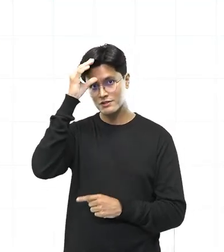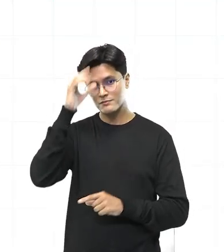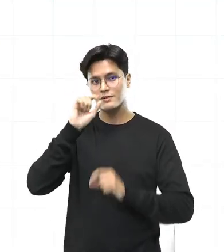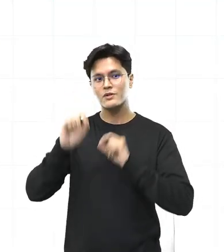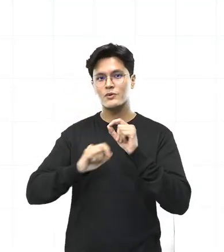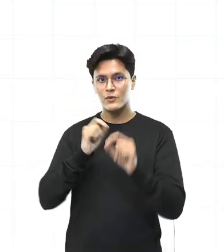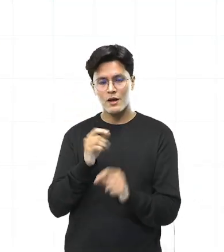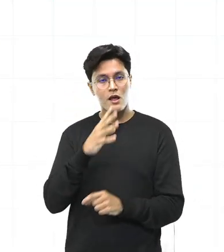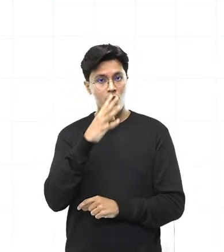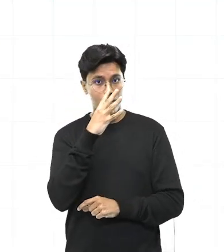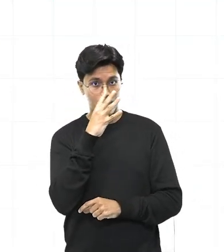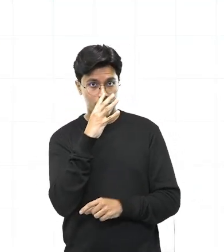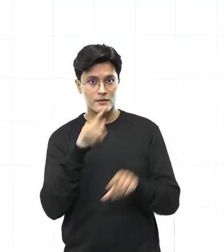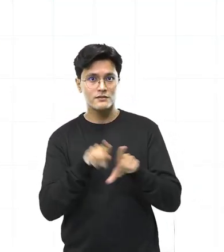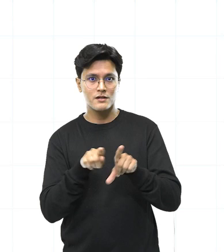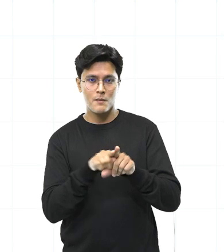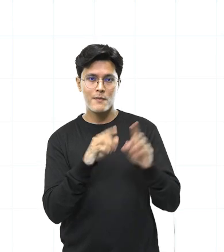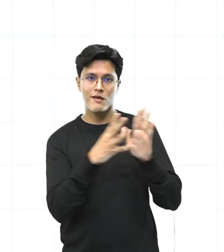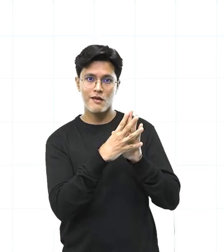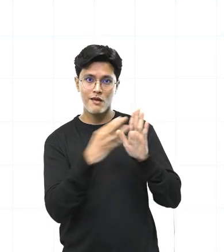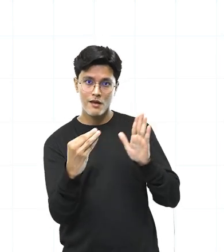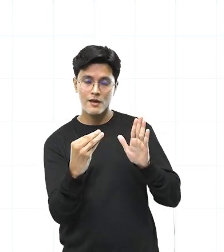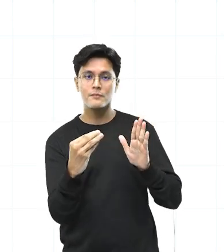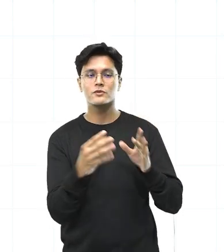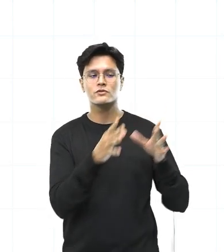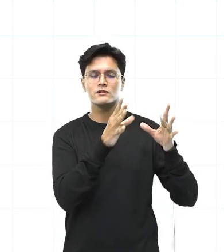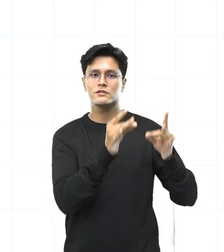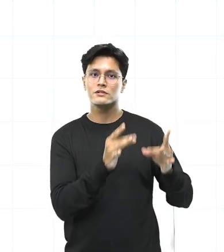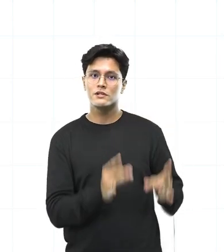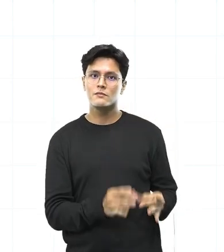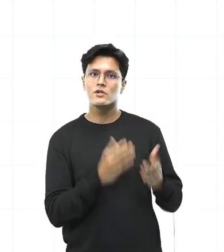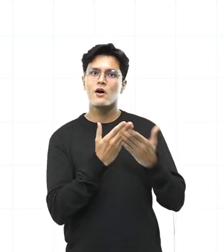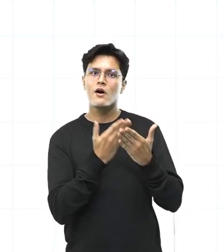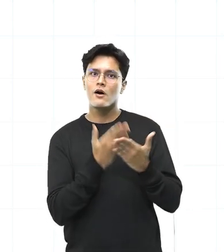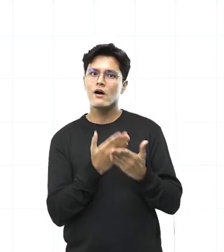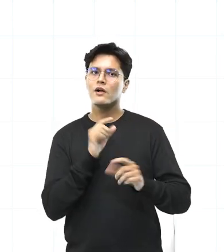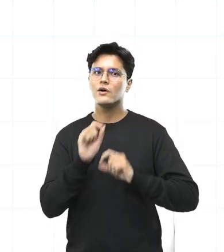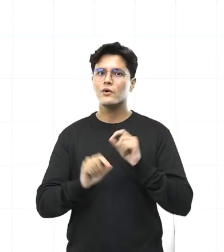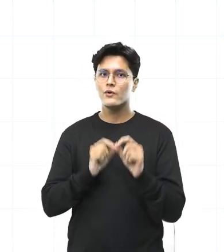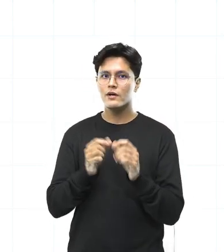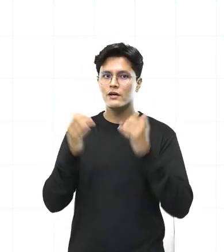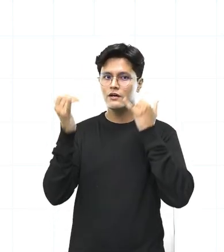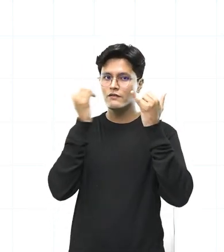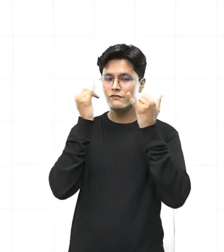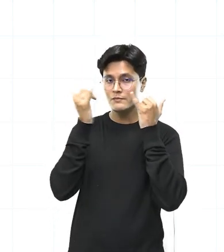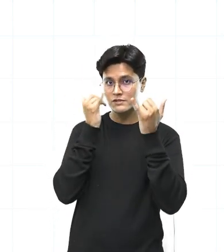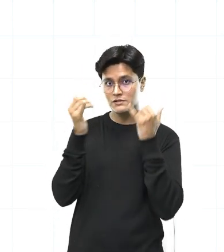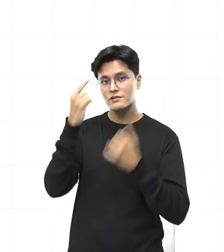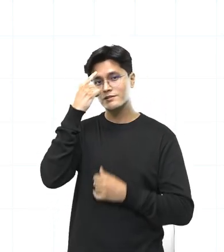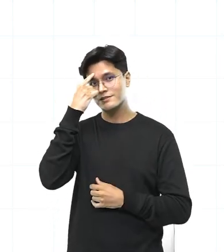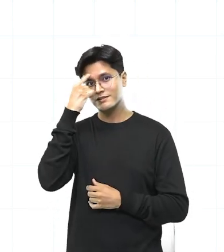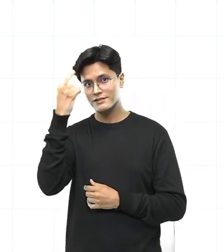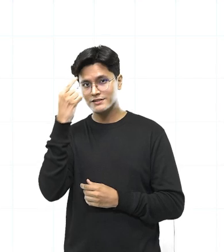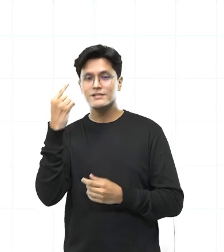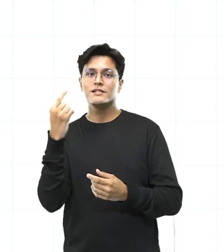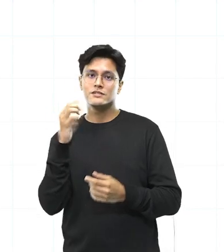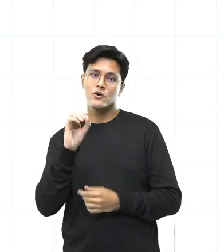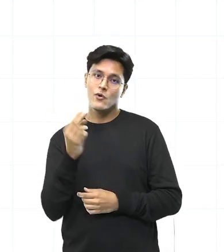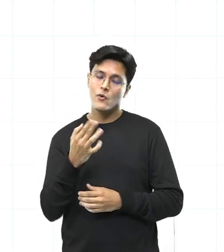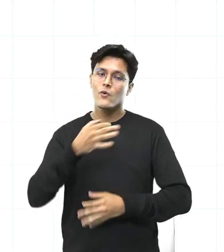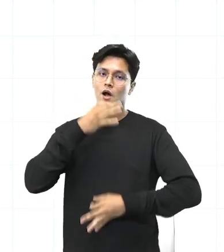temos apreciação e réplica. E o detalhamento da nossa aula, informações, ideias e